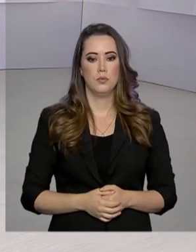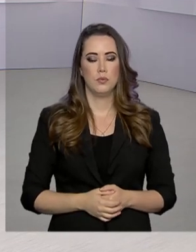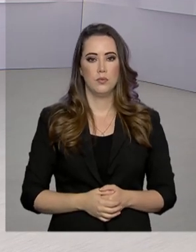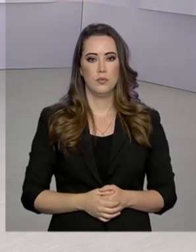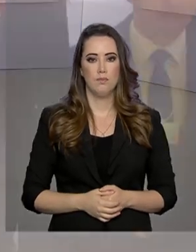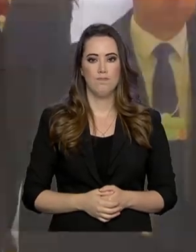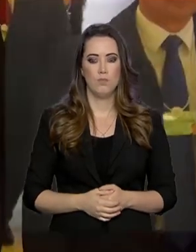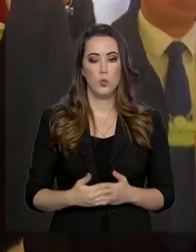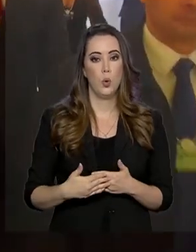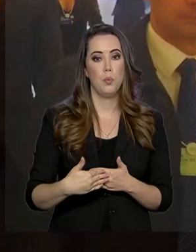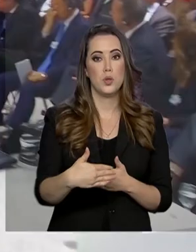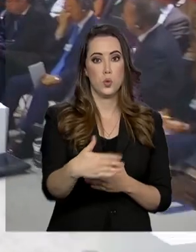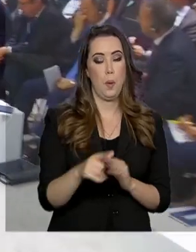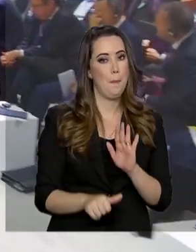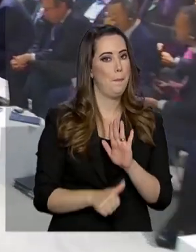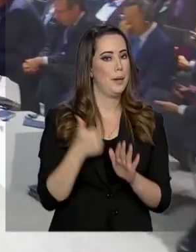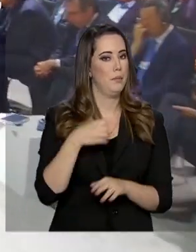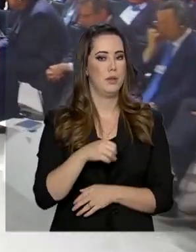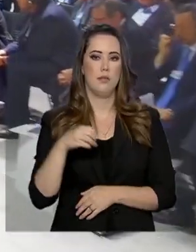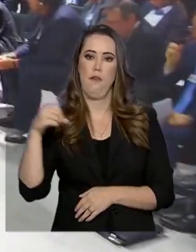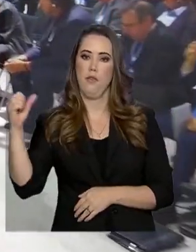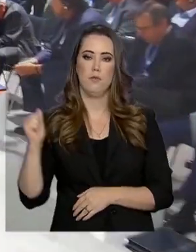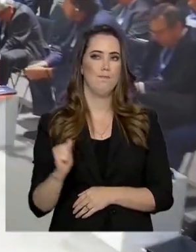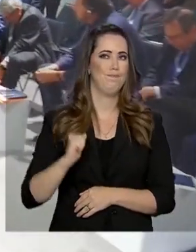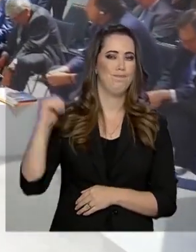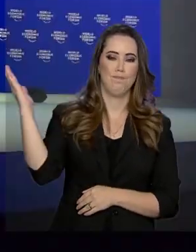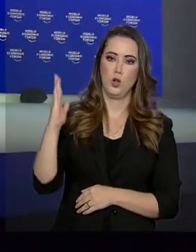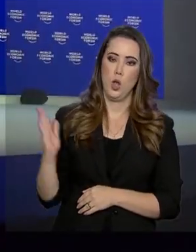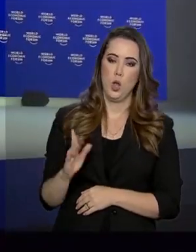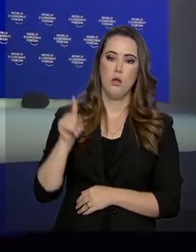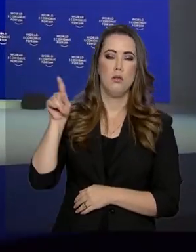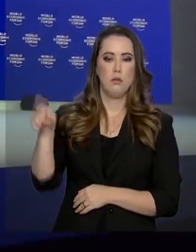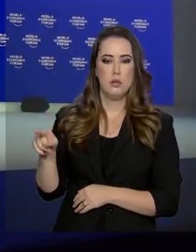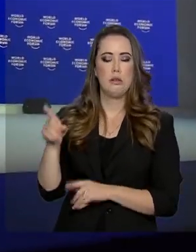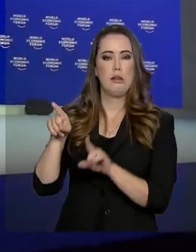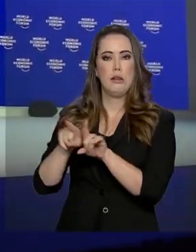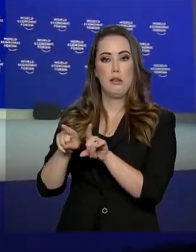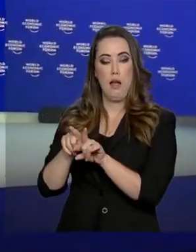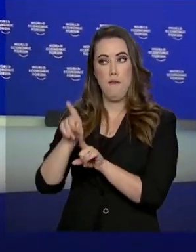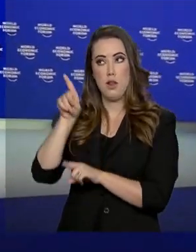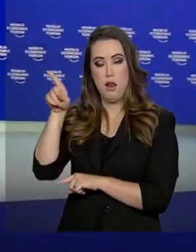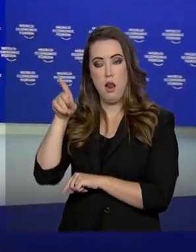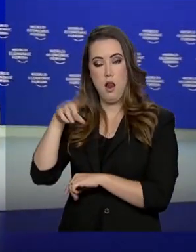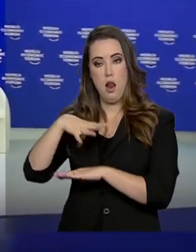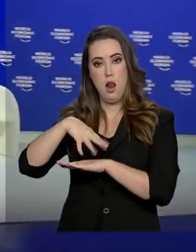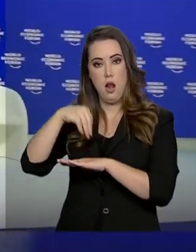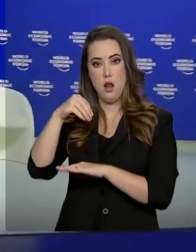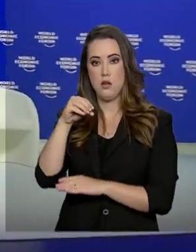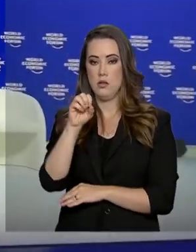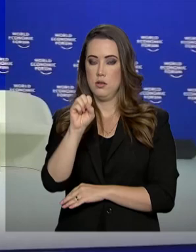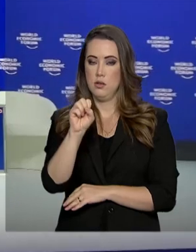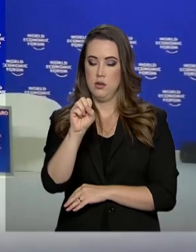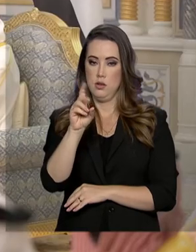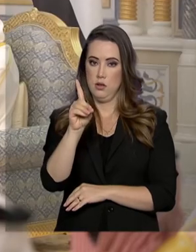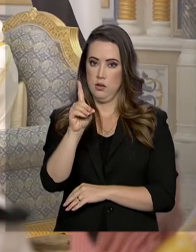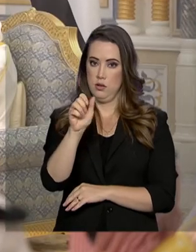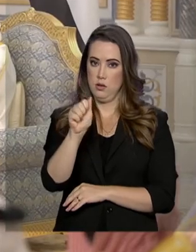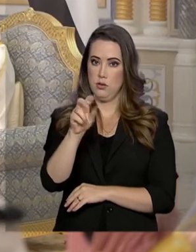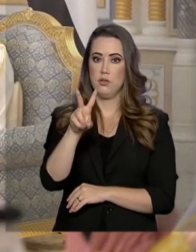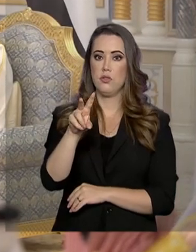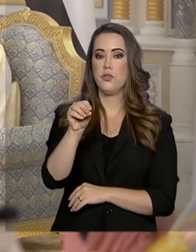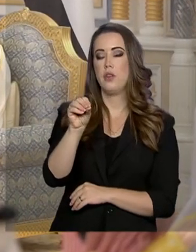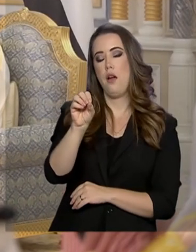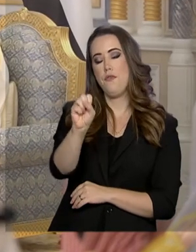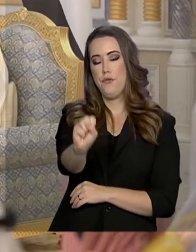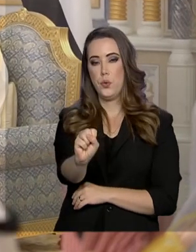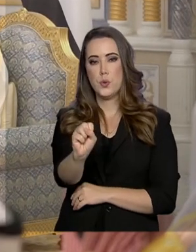Desde a primeira viagem internacional para participar do Fórum Econômico Mundial realizado em Davos, na Suíça, até